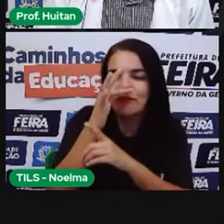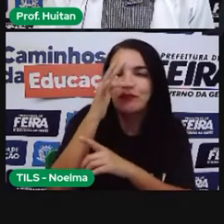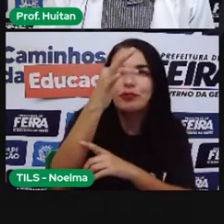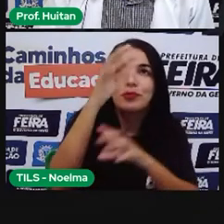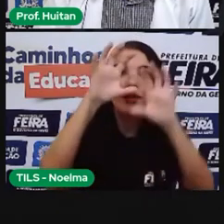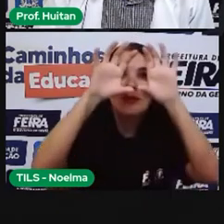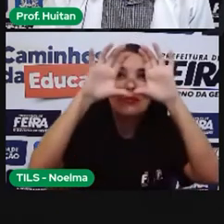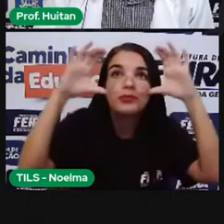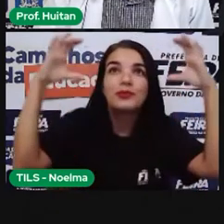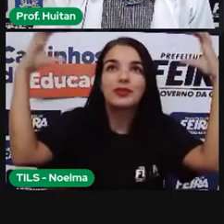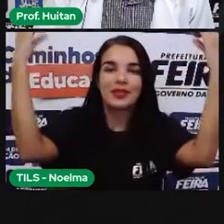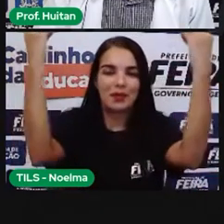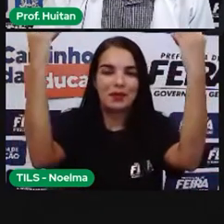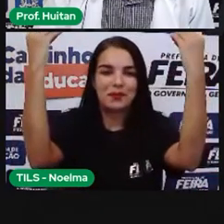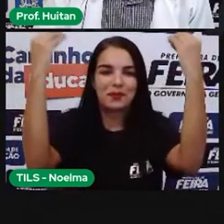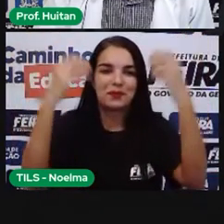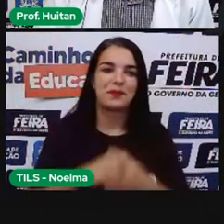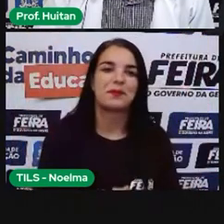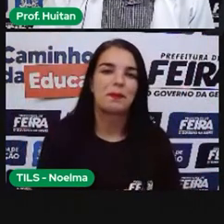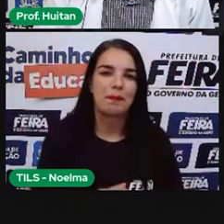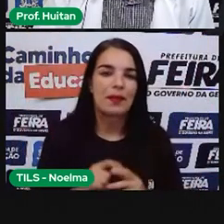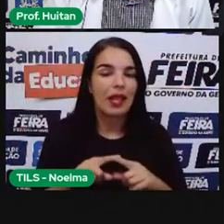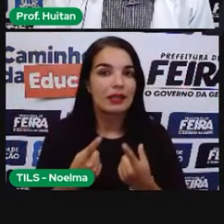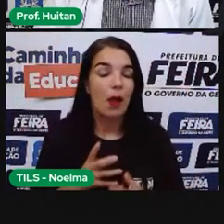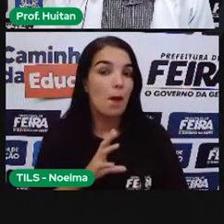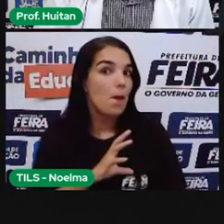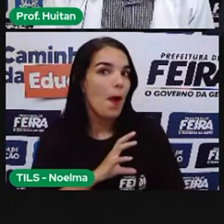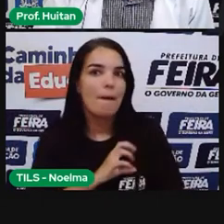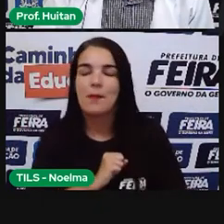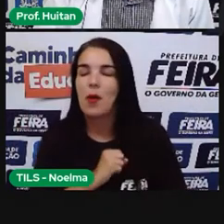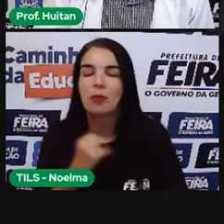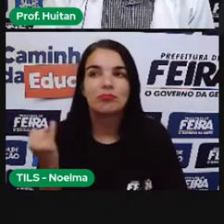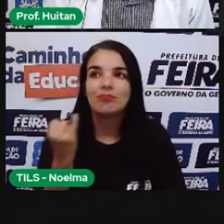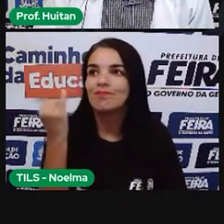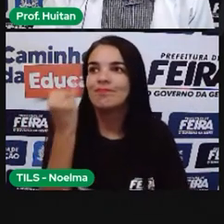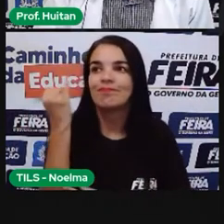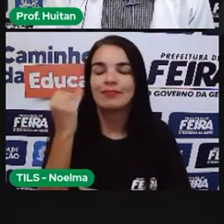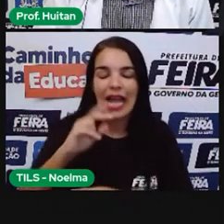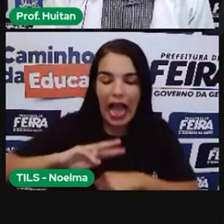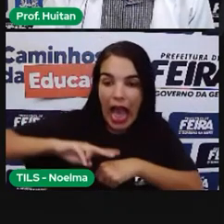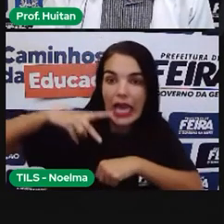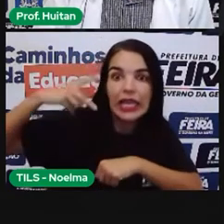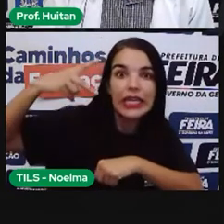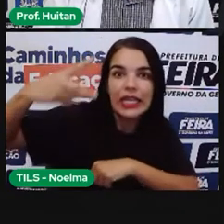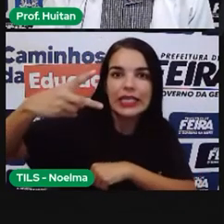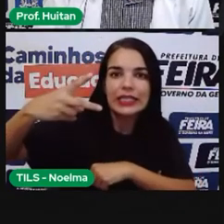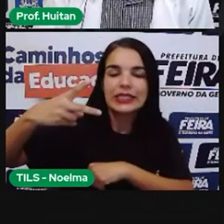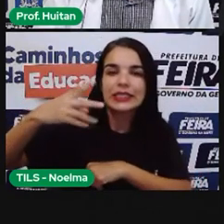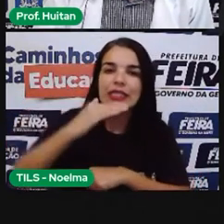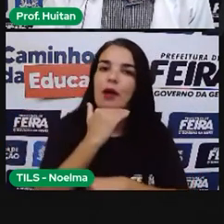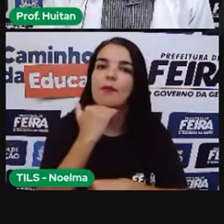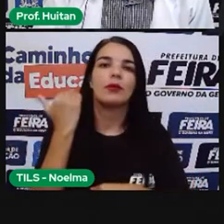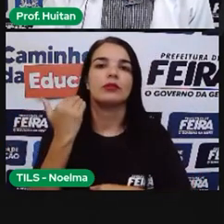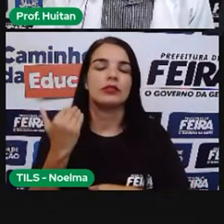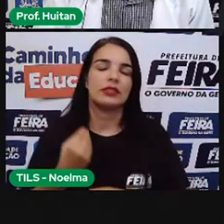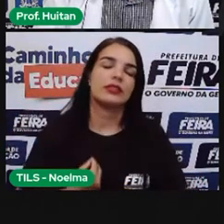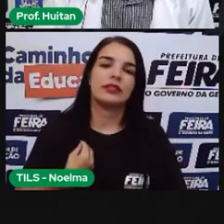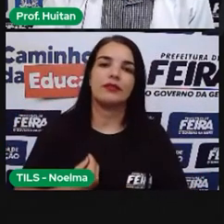num plano superior de vida. Então, é um amor incondicional, um amor que vai além da